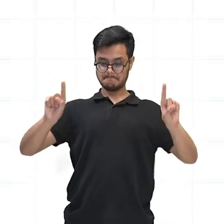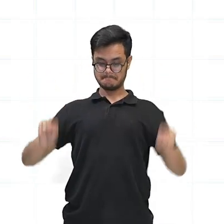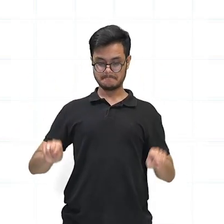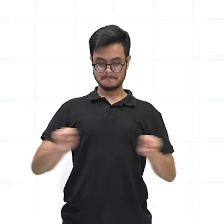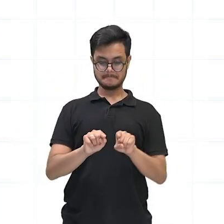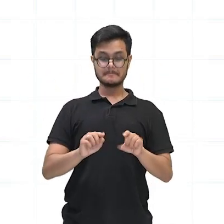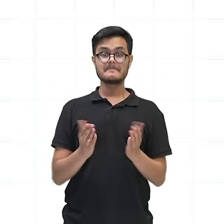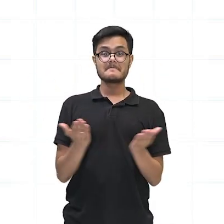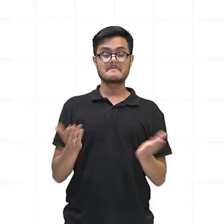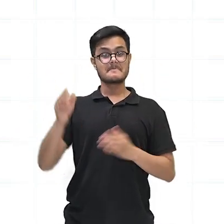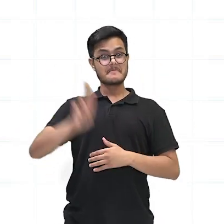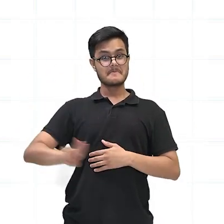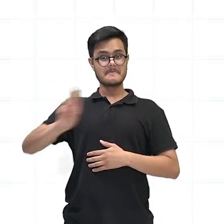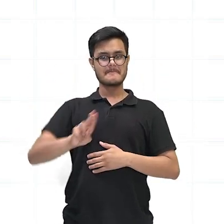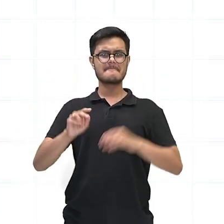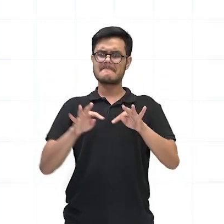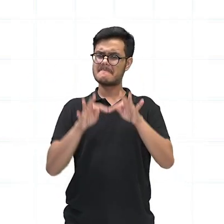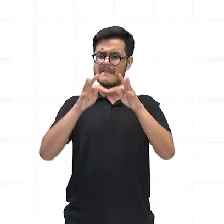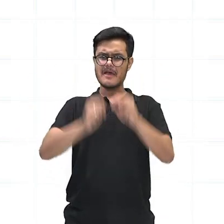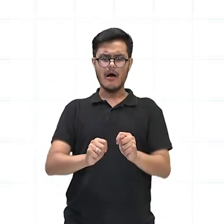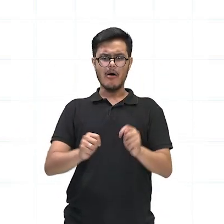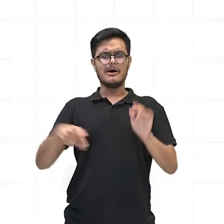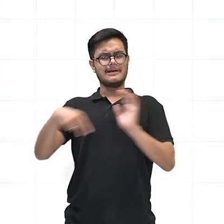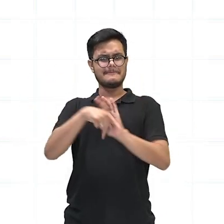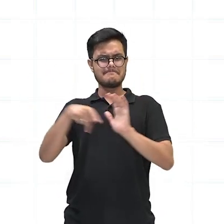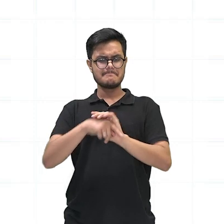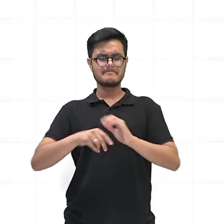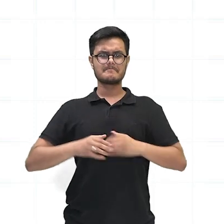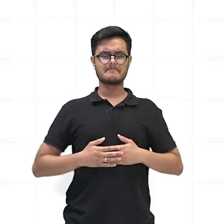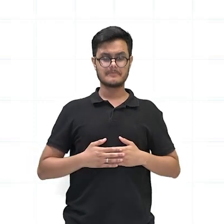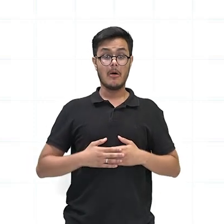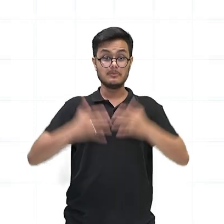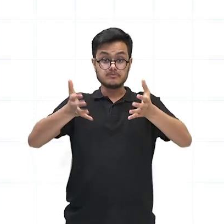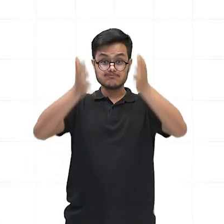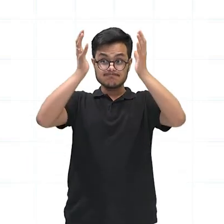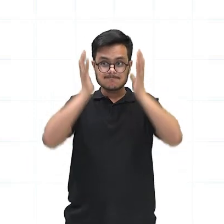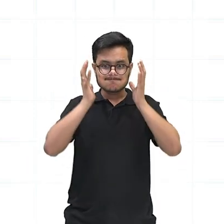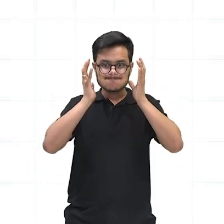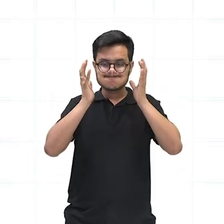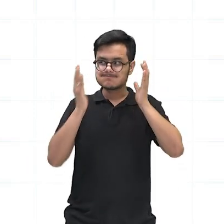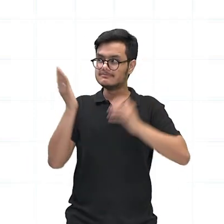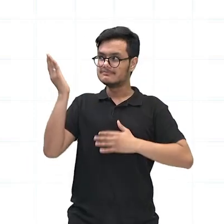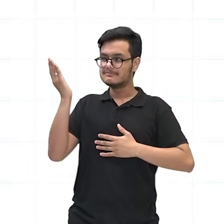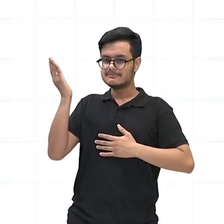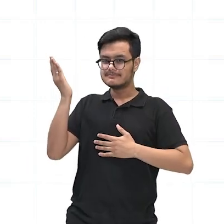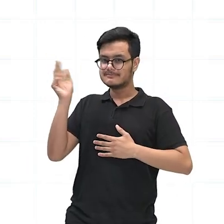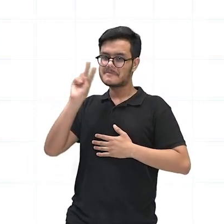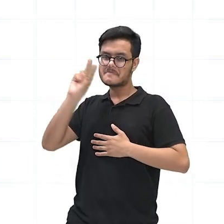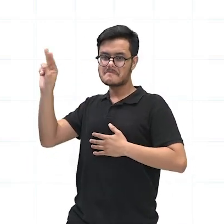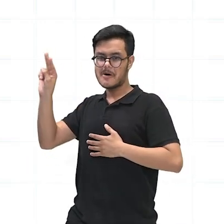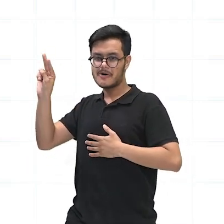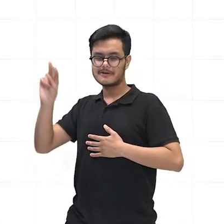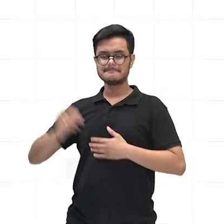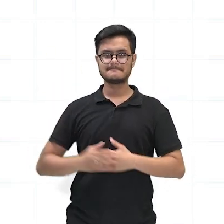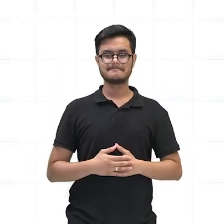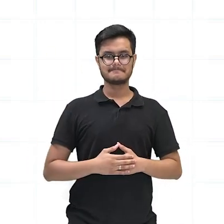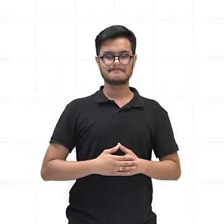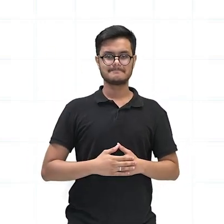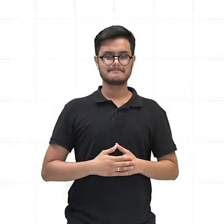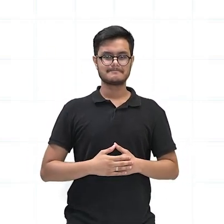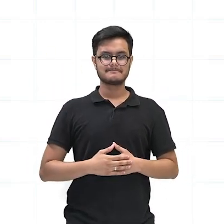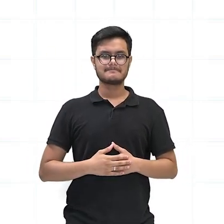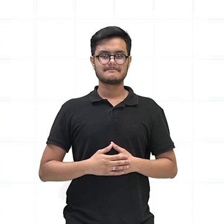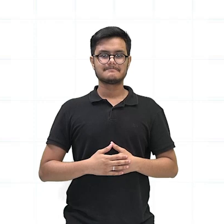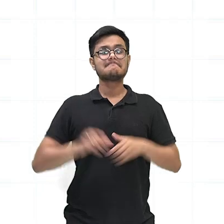vai usar proteção especial na cabeça, vocês já observam aí o capacete, né?